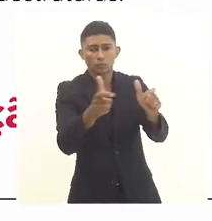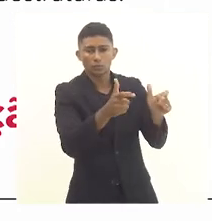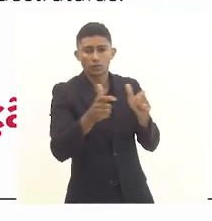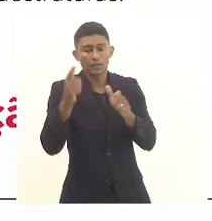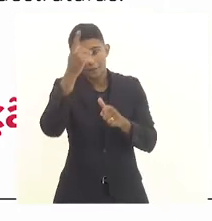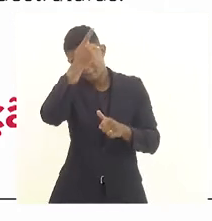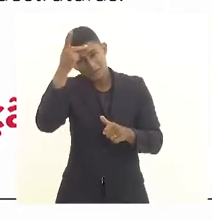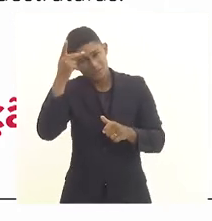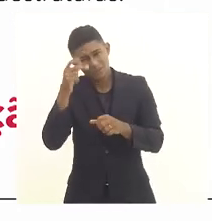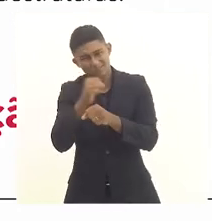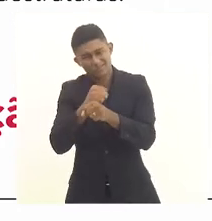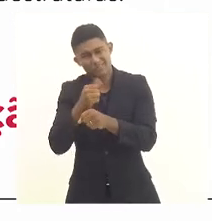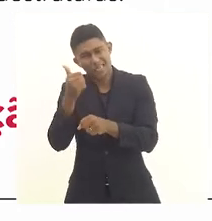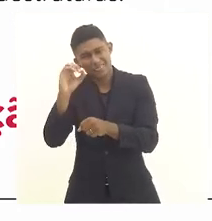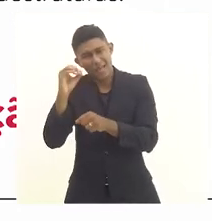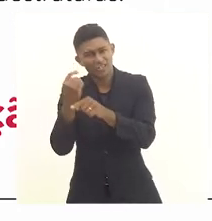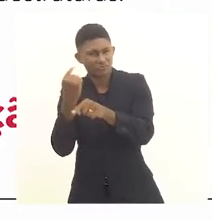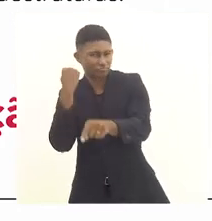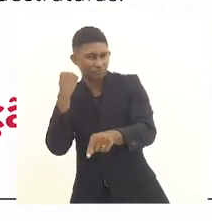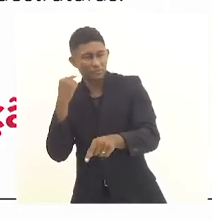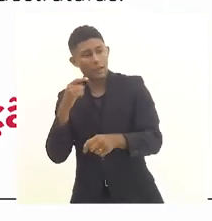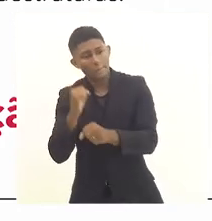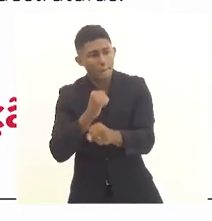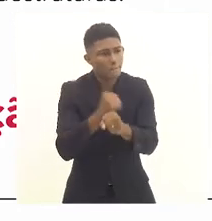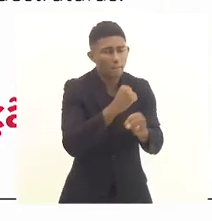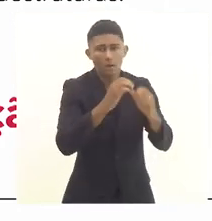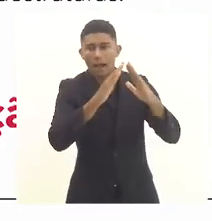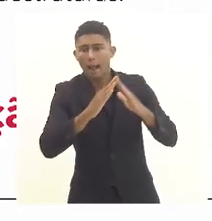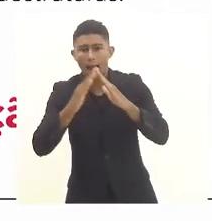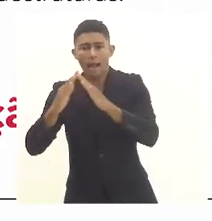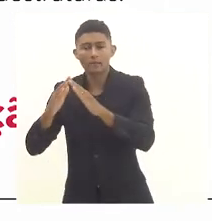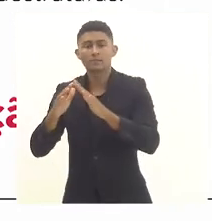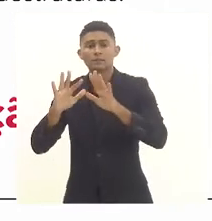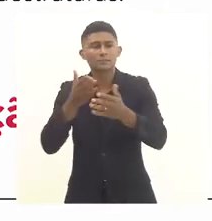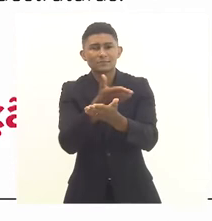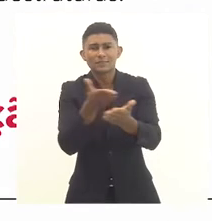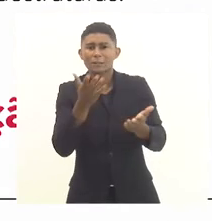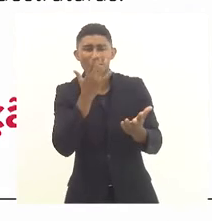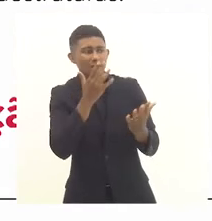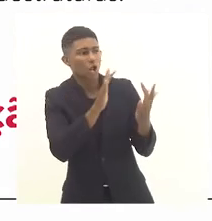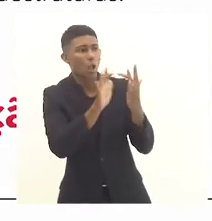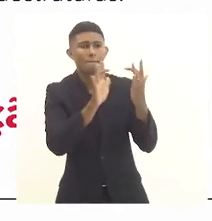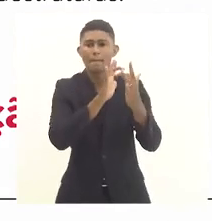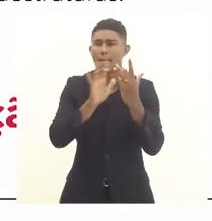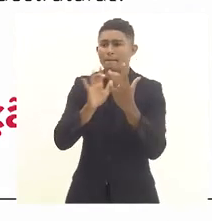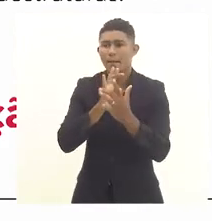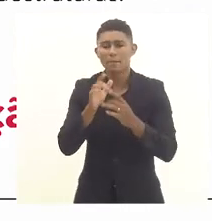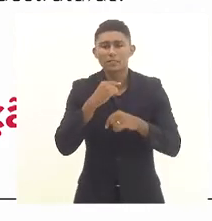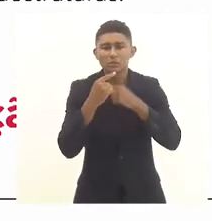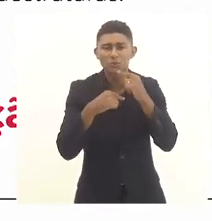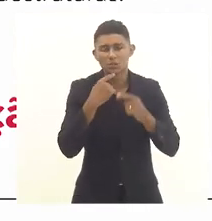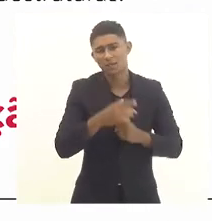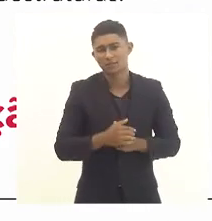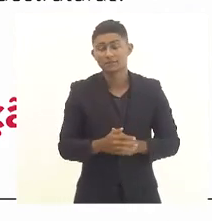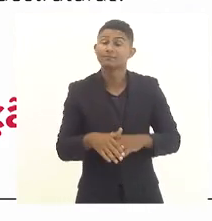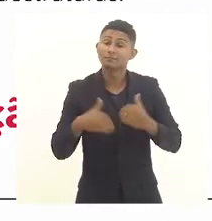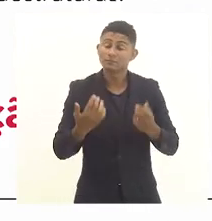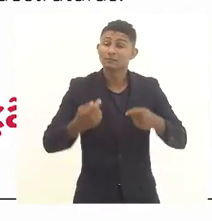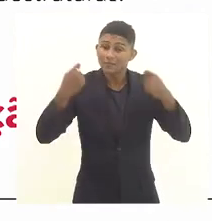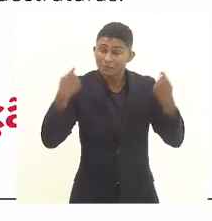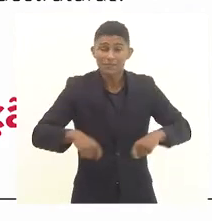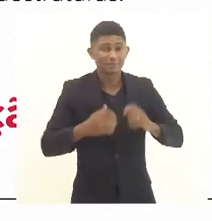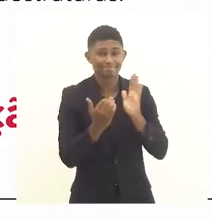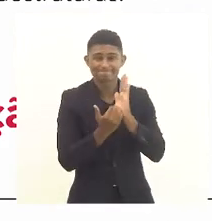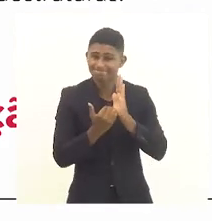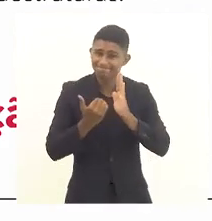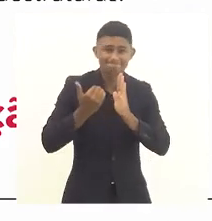nos últimos 10 anos e, sem conectividade, elas estão à margem de uma série de oportunidades. Então, o aumento da cobertura passa